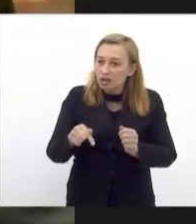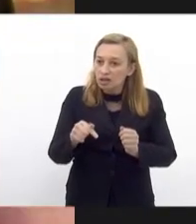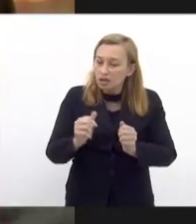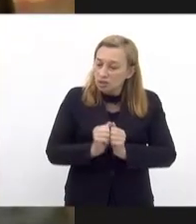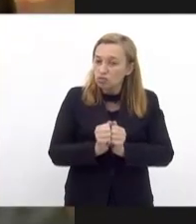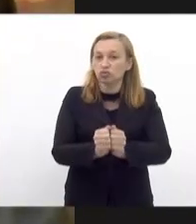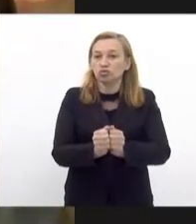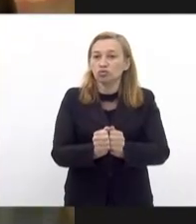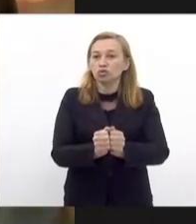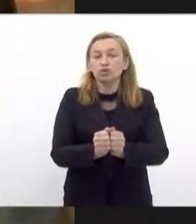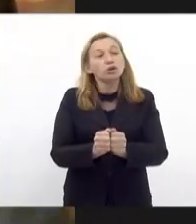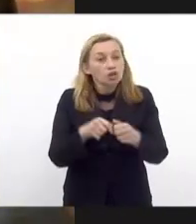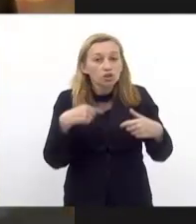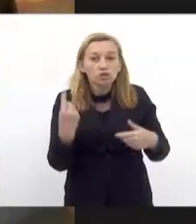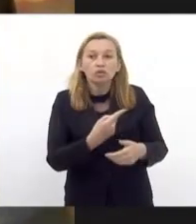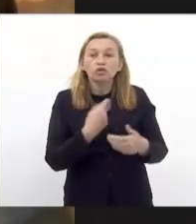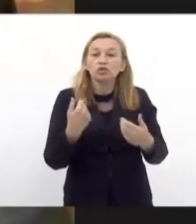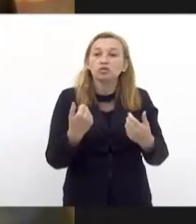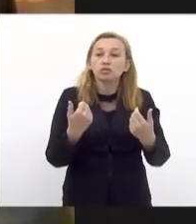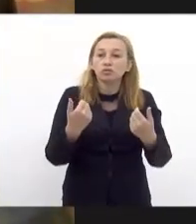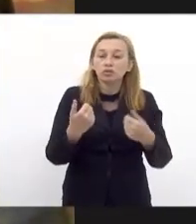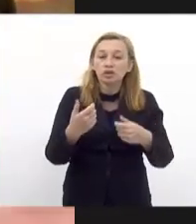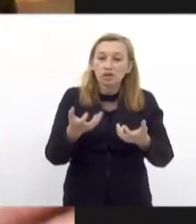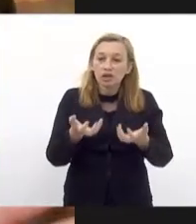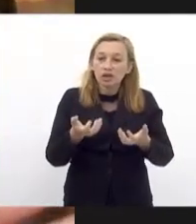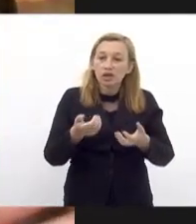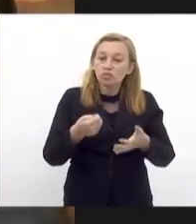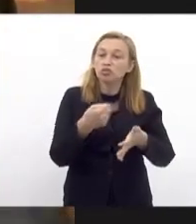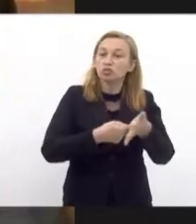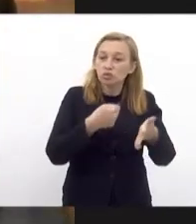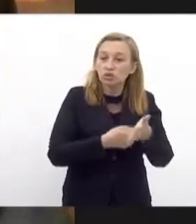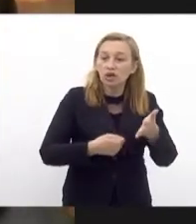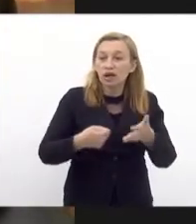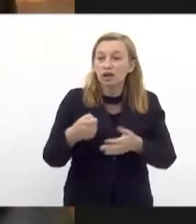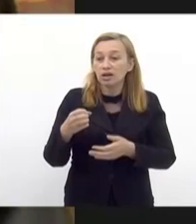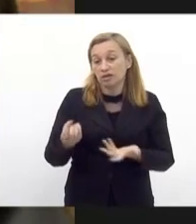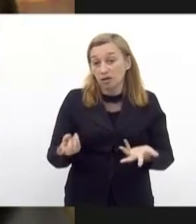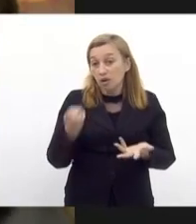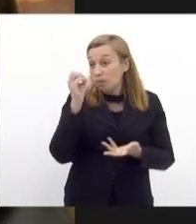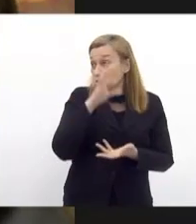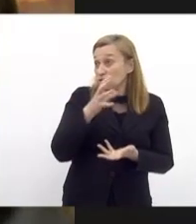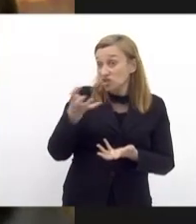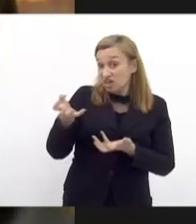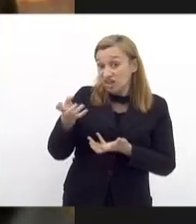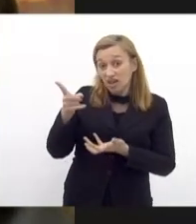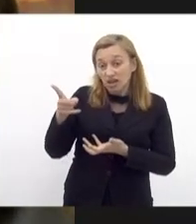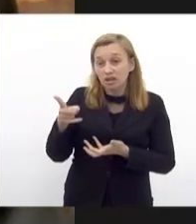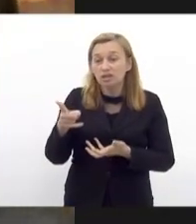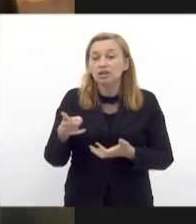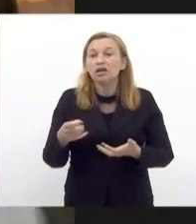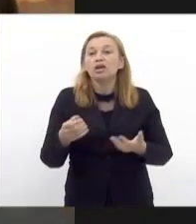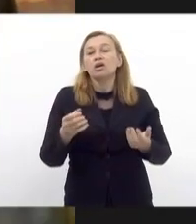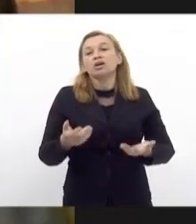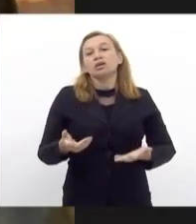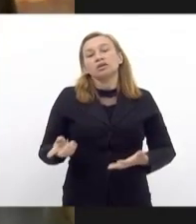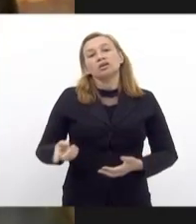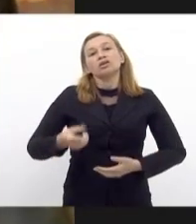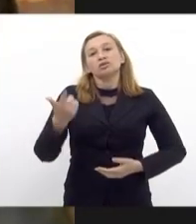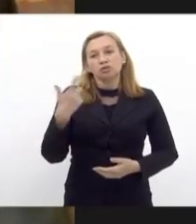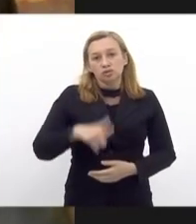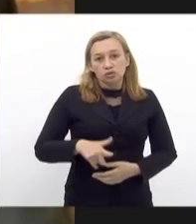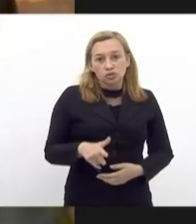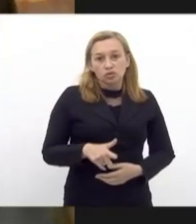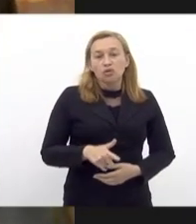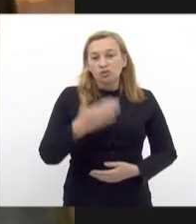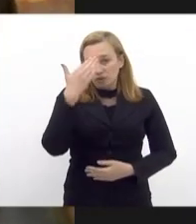China. E nós estamos dispostos a brigar, porque é um absurdo o que estão fazendo. Então, era isso aí. E queria, uma vez a